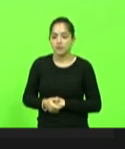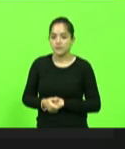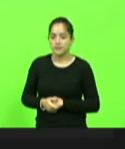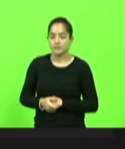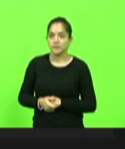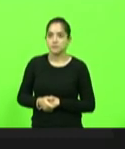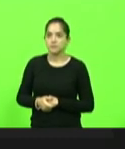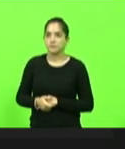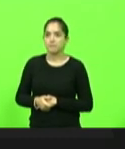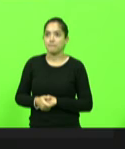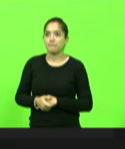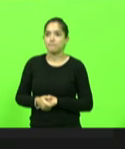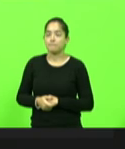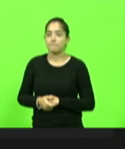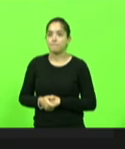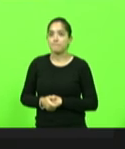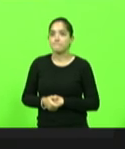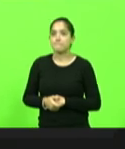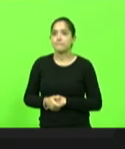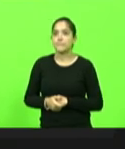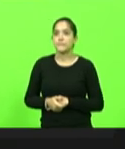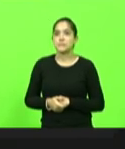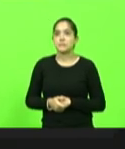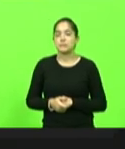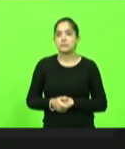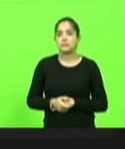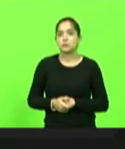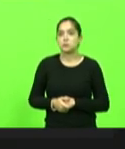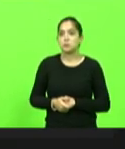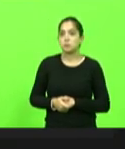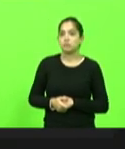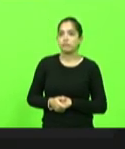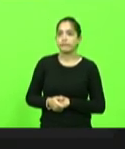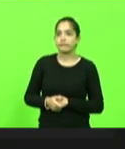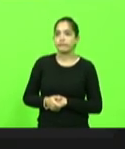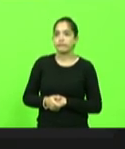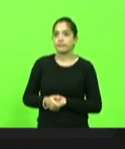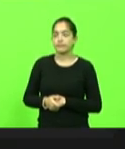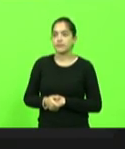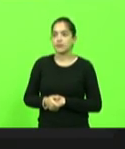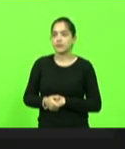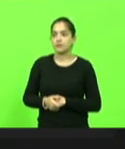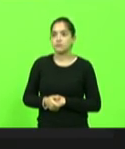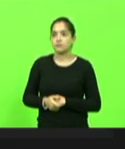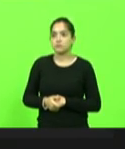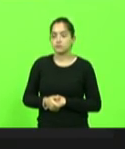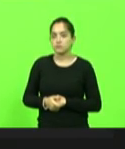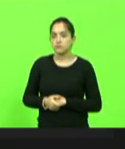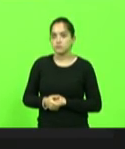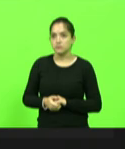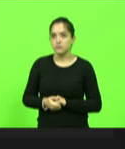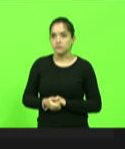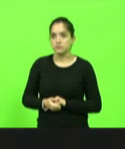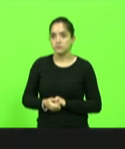noite. Estava ótimo. Viva o SUAS. Viva o SUAS, Solange. Viva o SUAS.